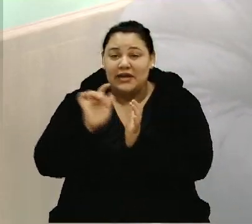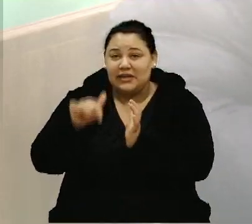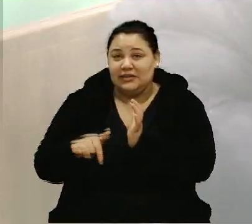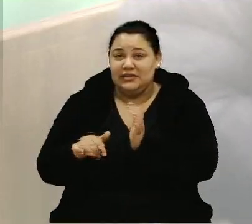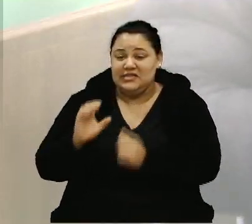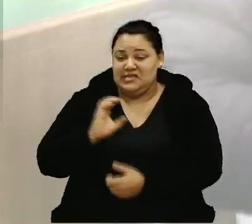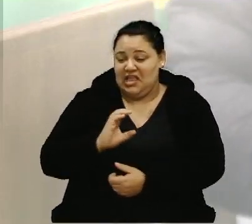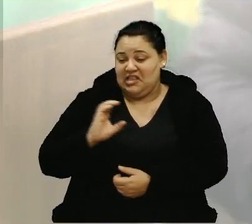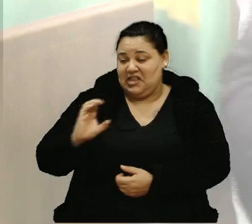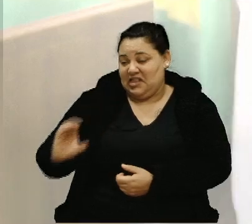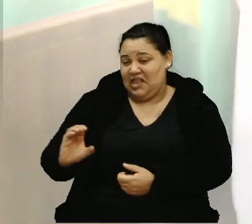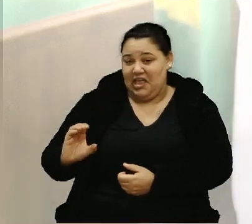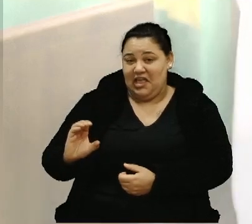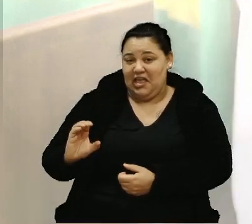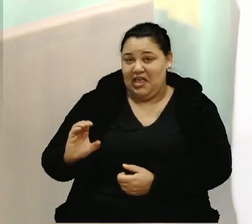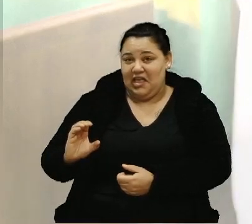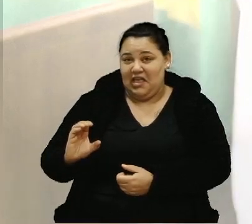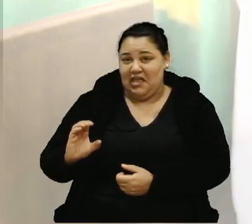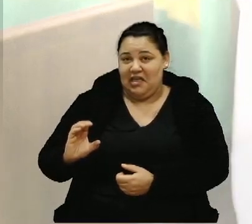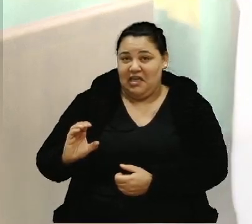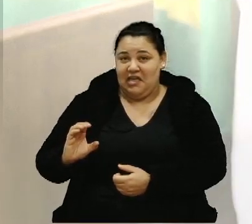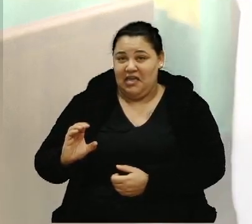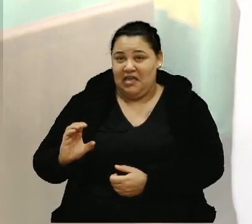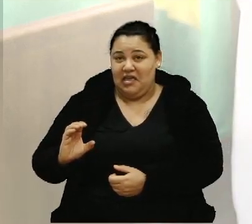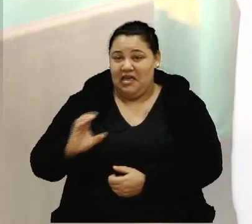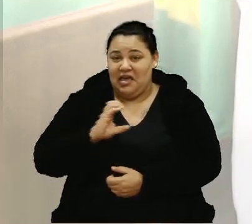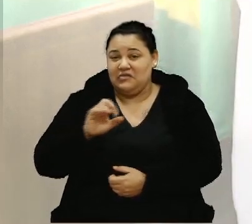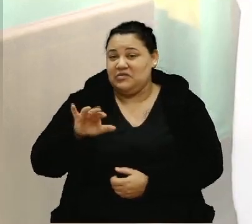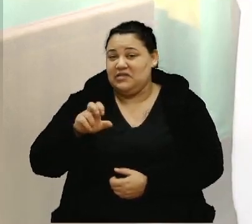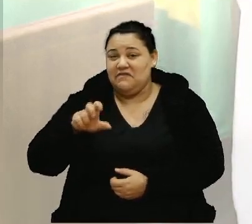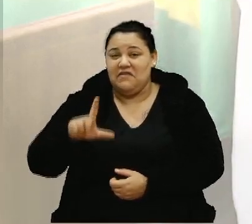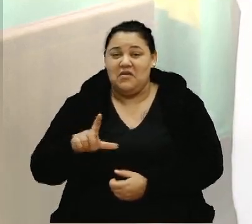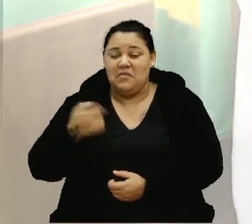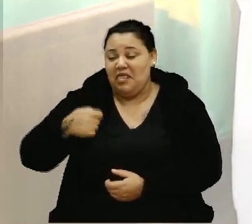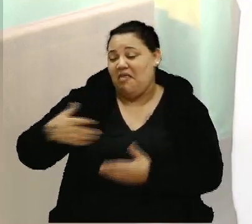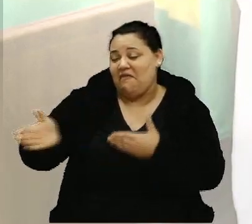DCC, Departamento de Construção Civil, tem que fechar,